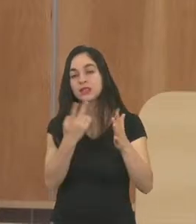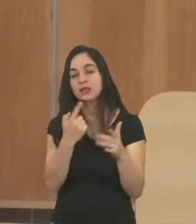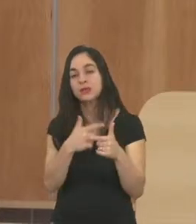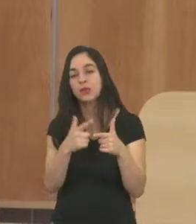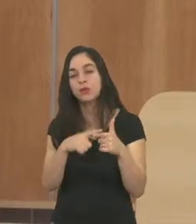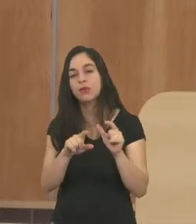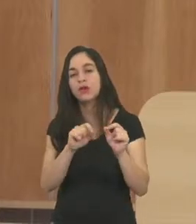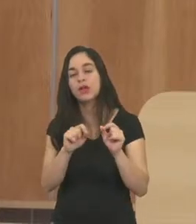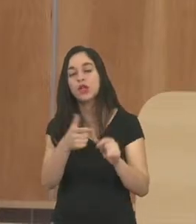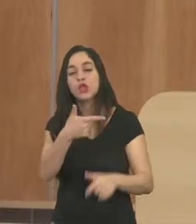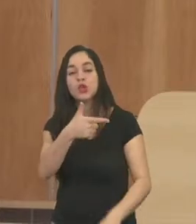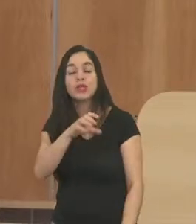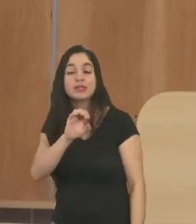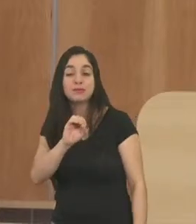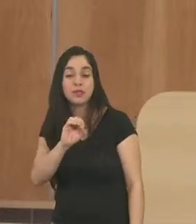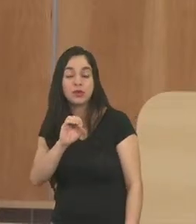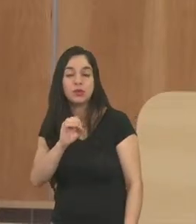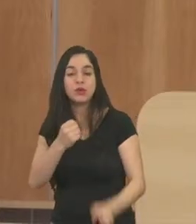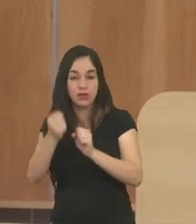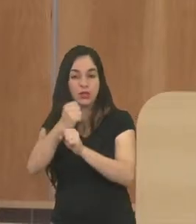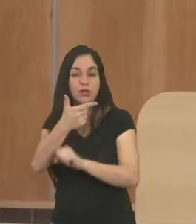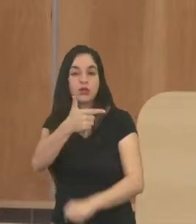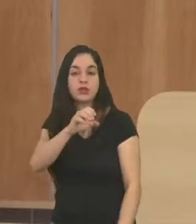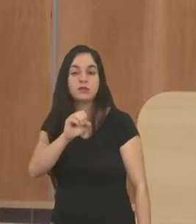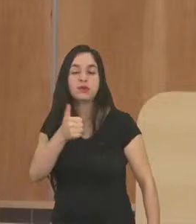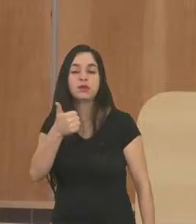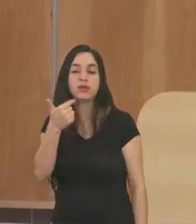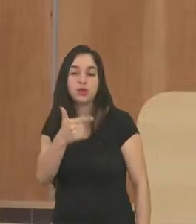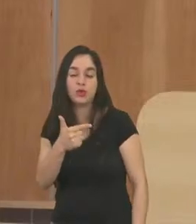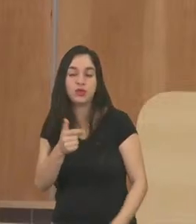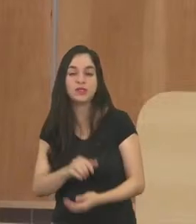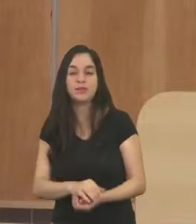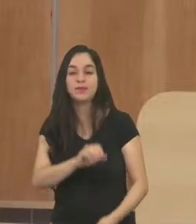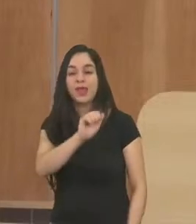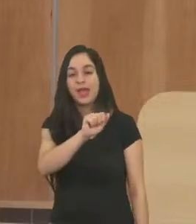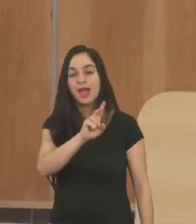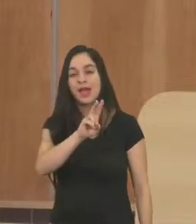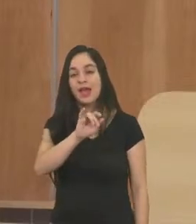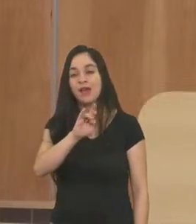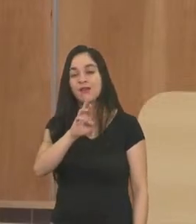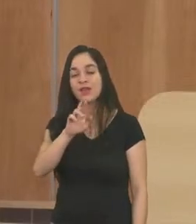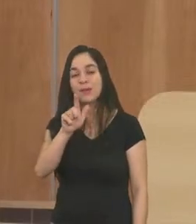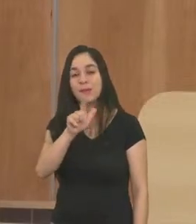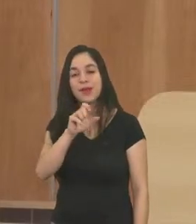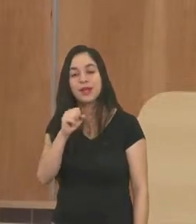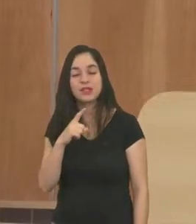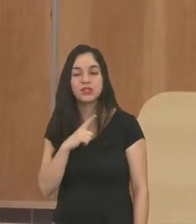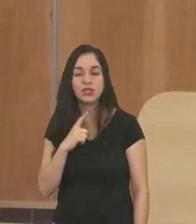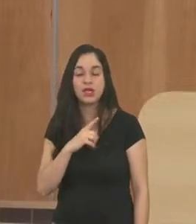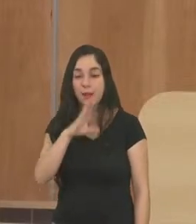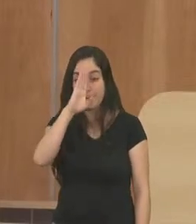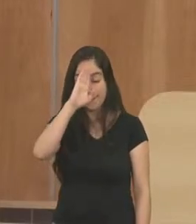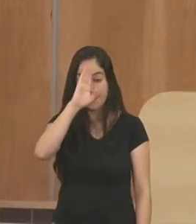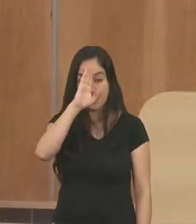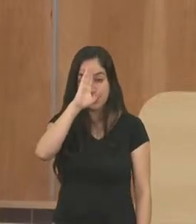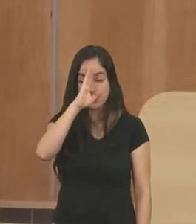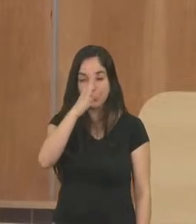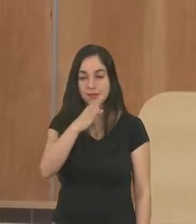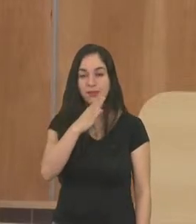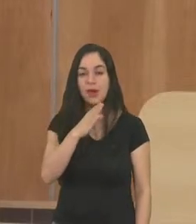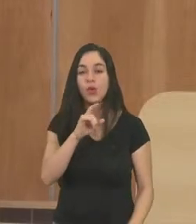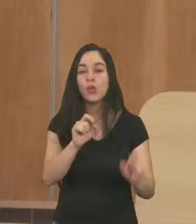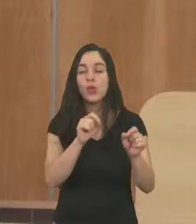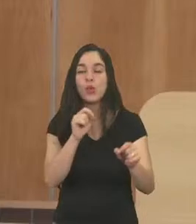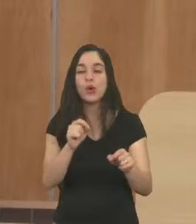de 2012. Na época, a Avibraz ainda projetava o seu principal produto, que é o lançador de míssil,